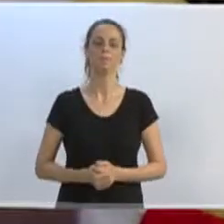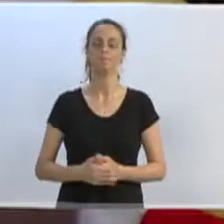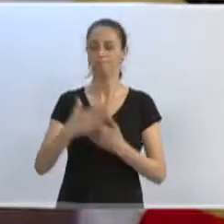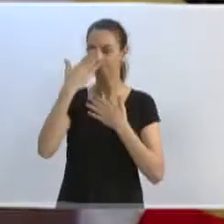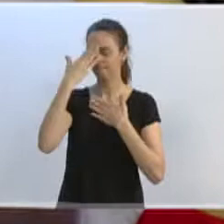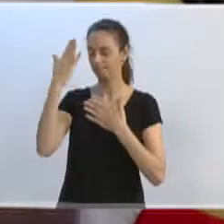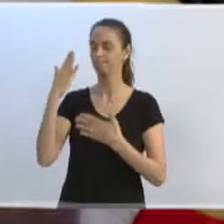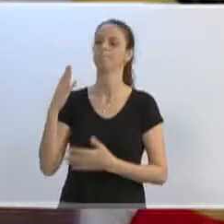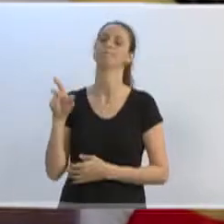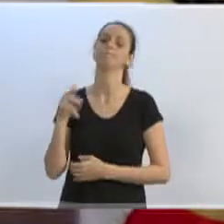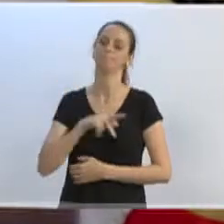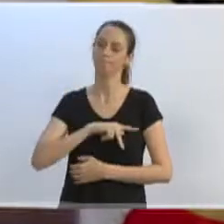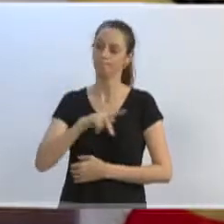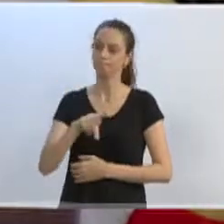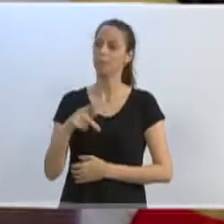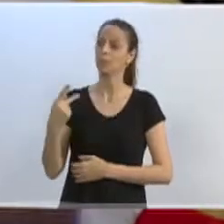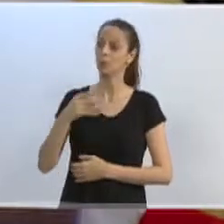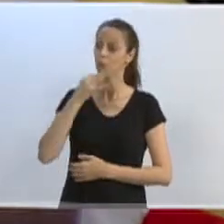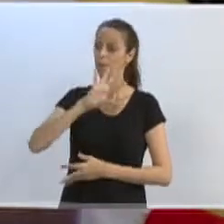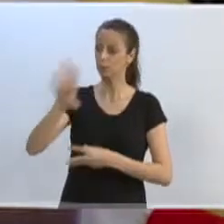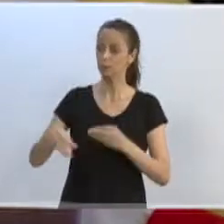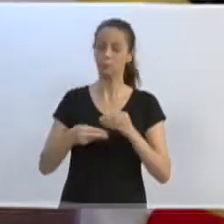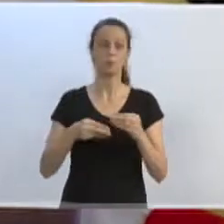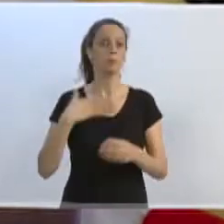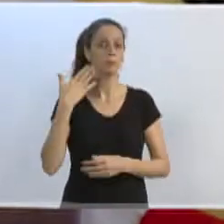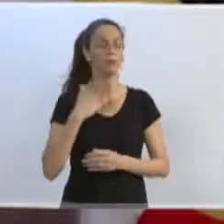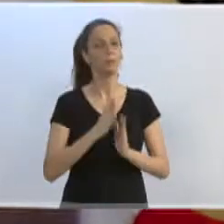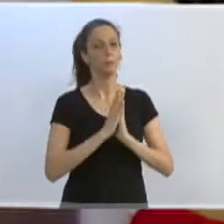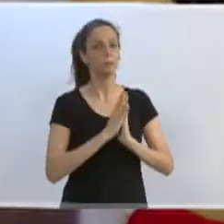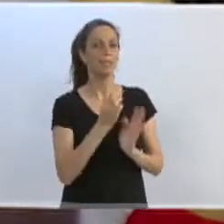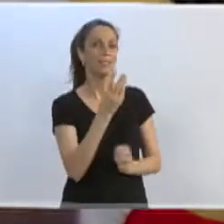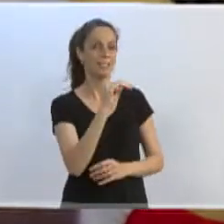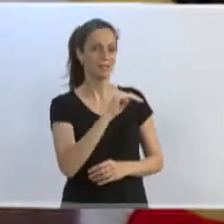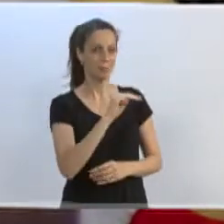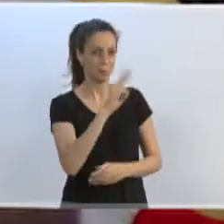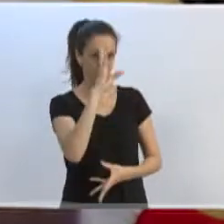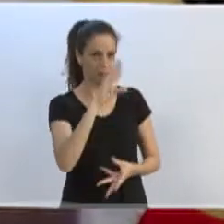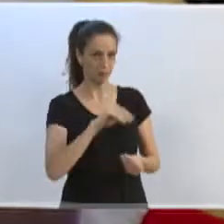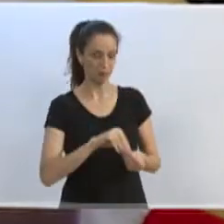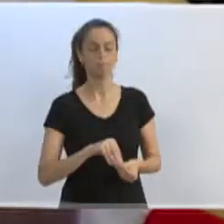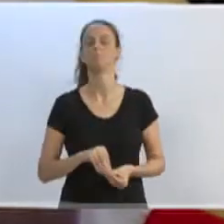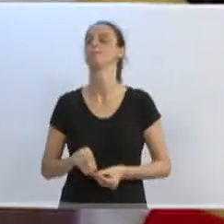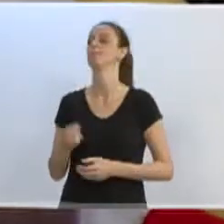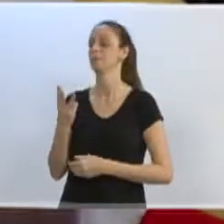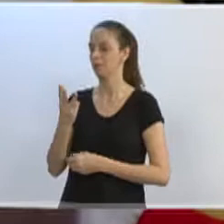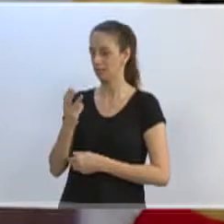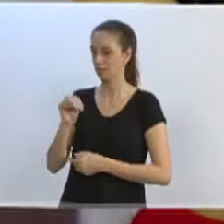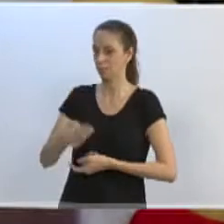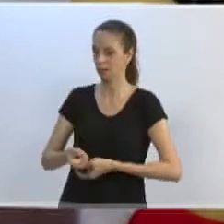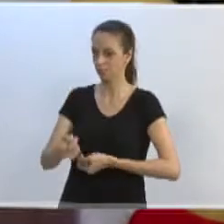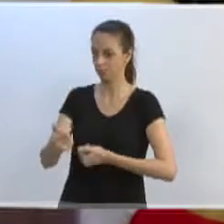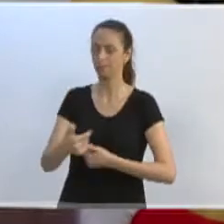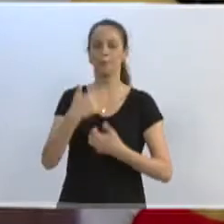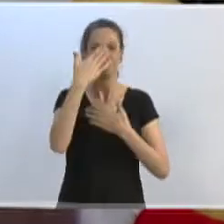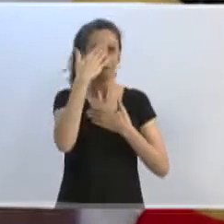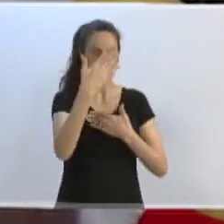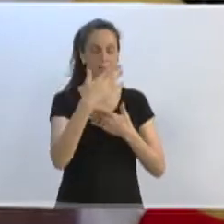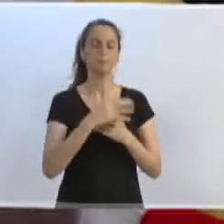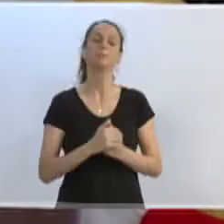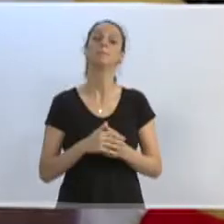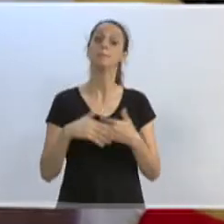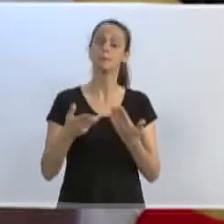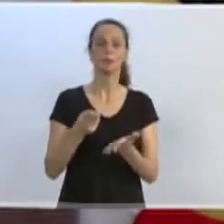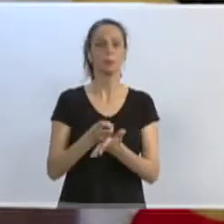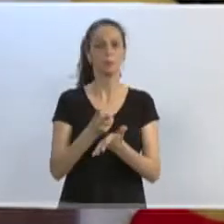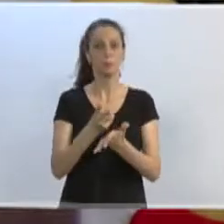acrescentou minha fala e consegue três minutos pelos dois a partir da conclusão três minutos entregar seu presidente é dança dando